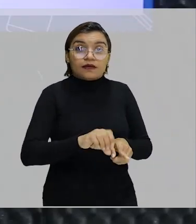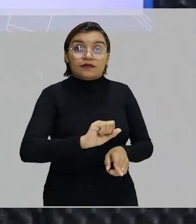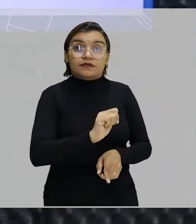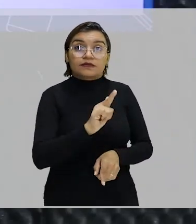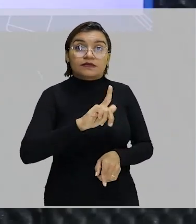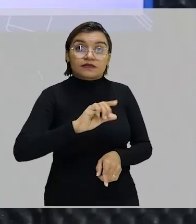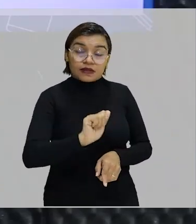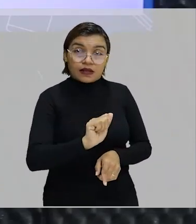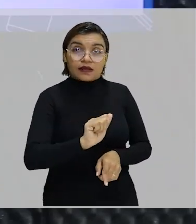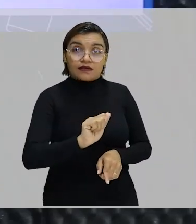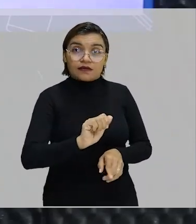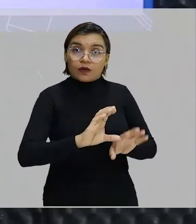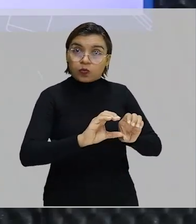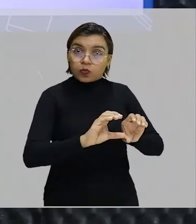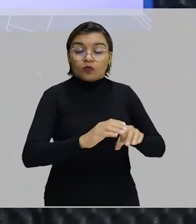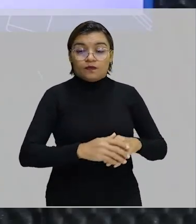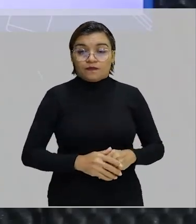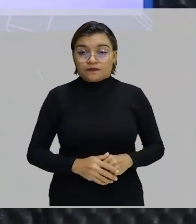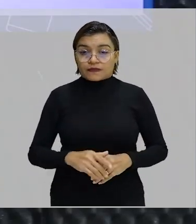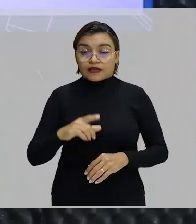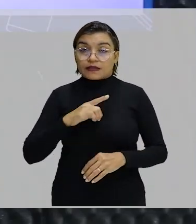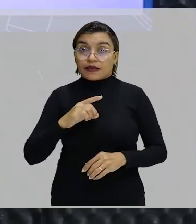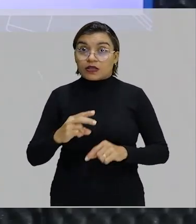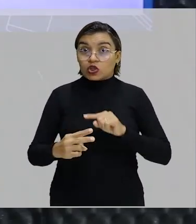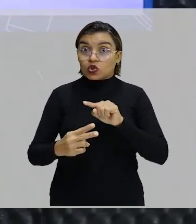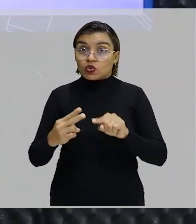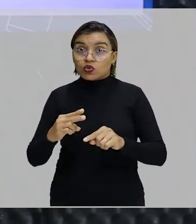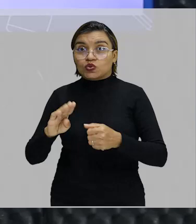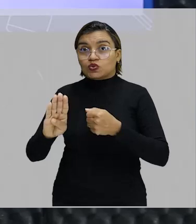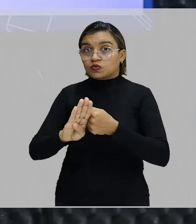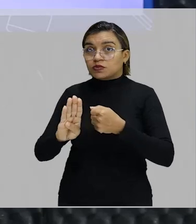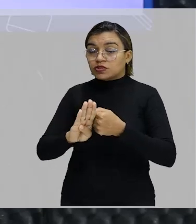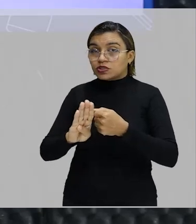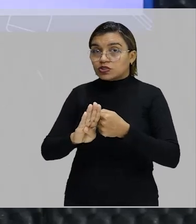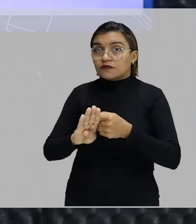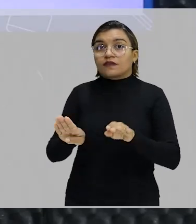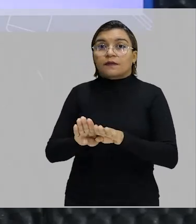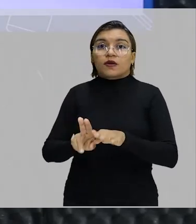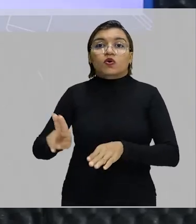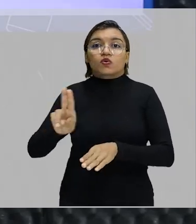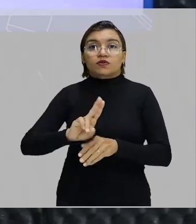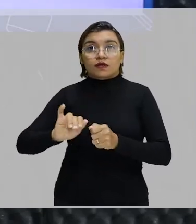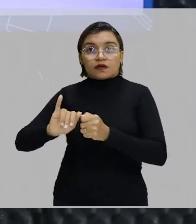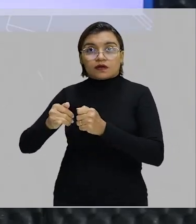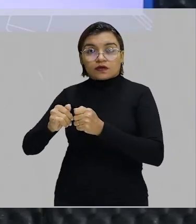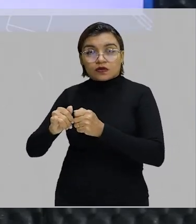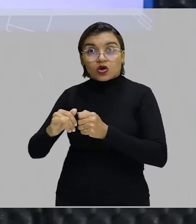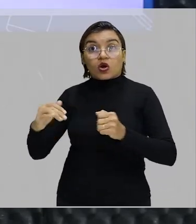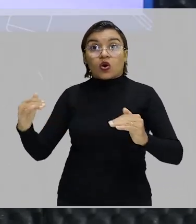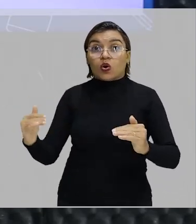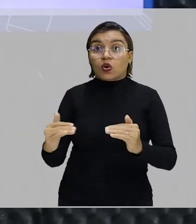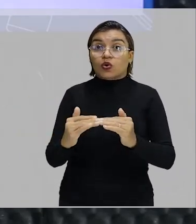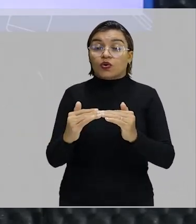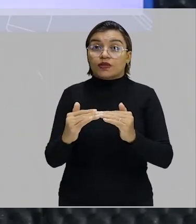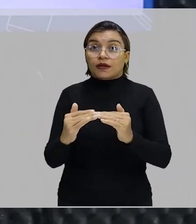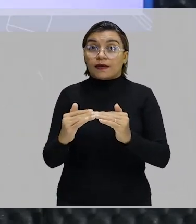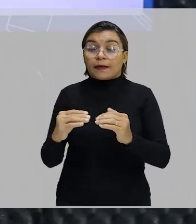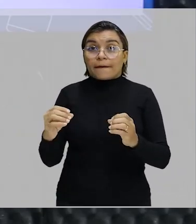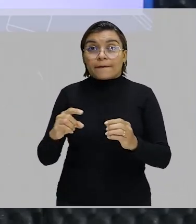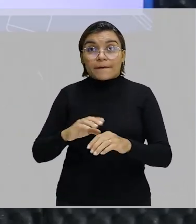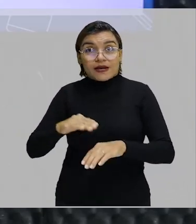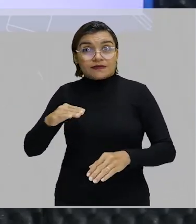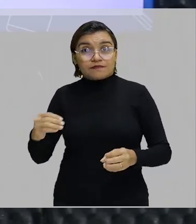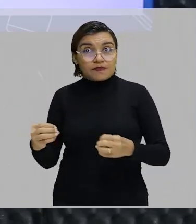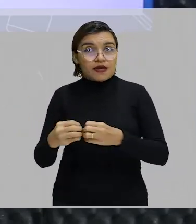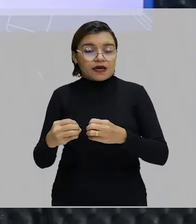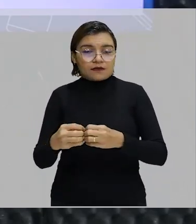um substantivo numa oração, por exemplo, e quiser usar um adjetivo, ele pode concordar com o que está mais próximo. Comprei uma